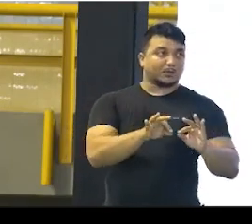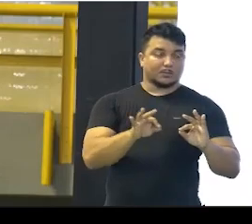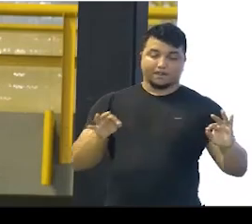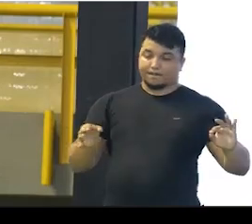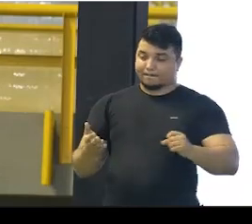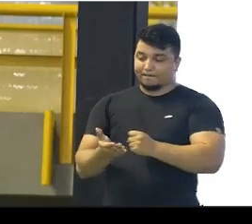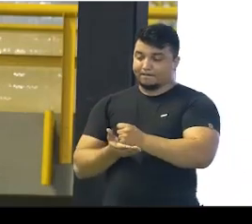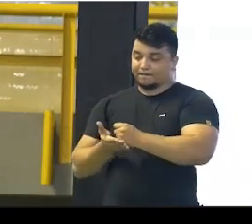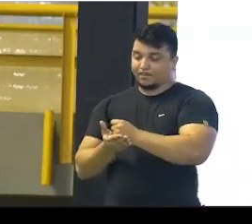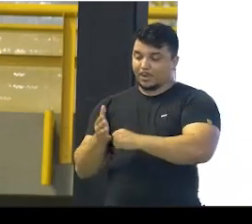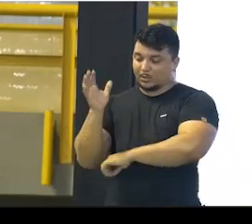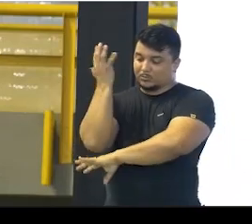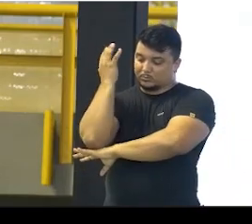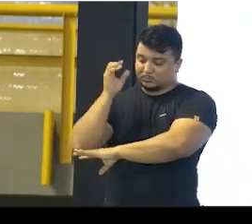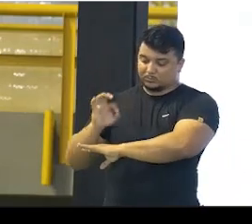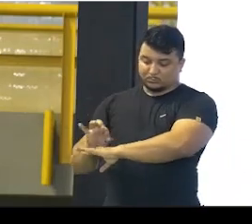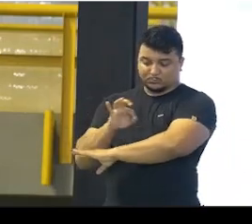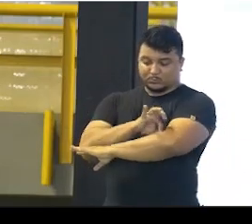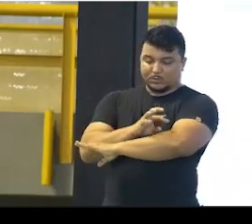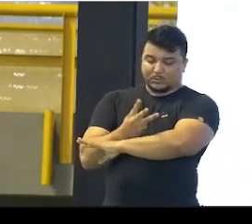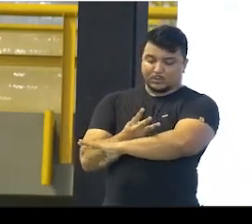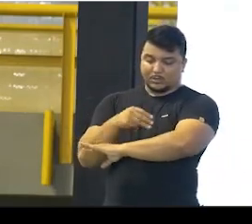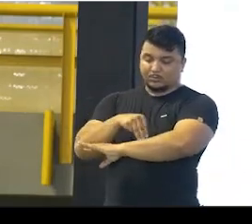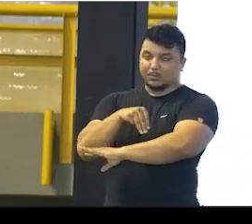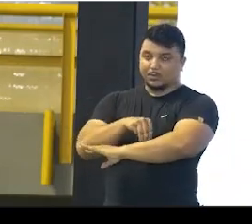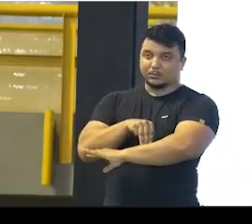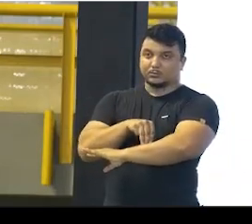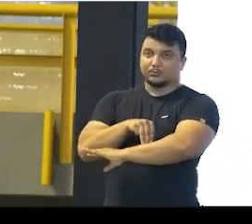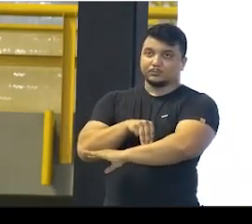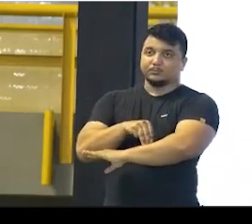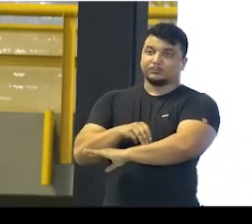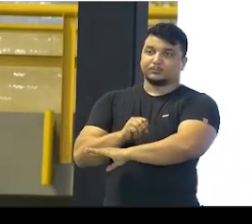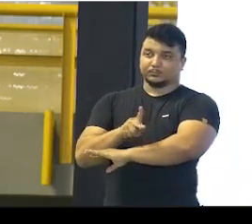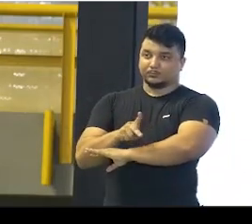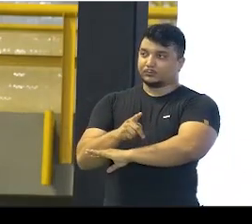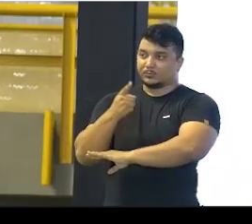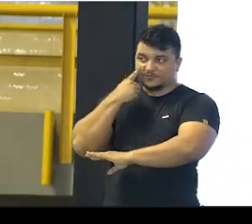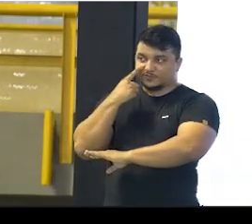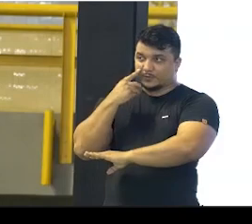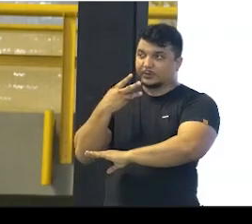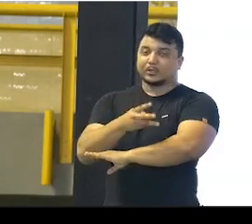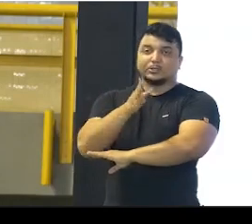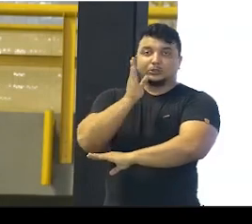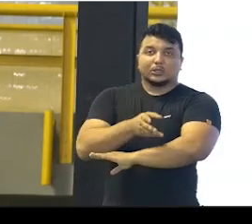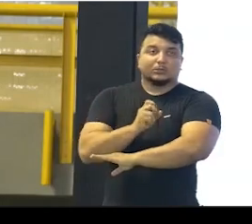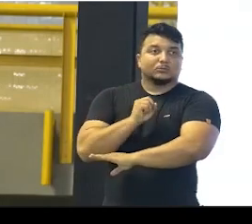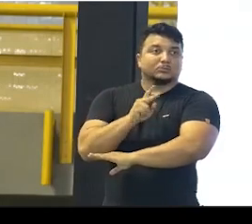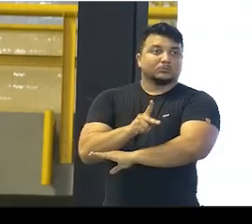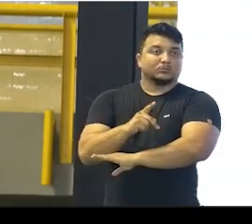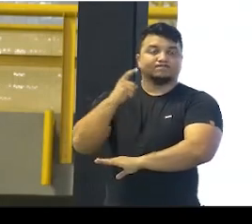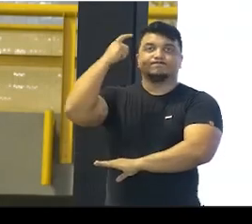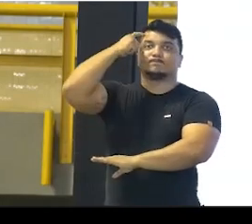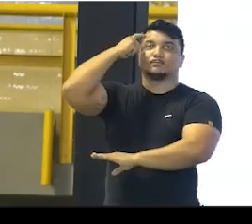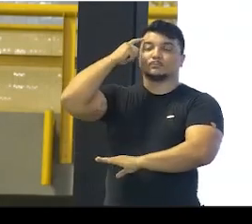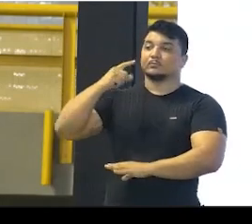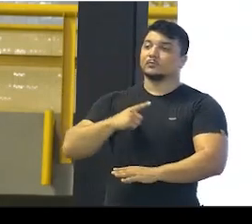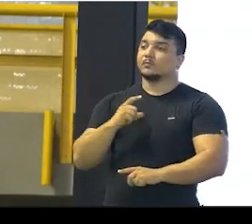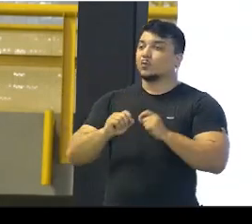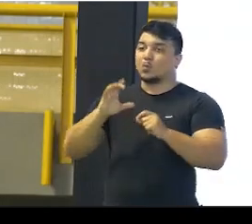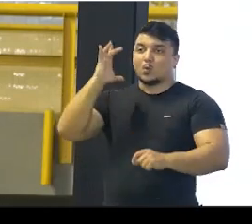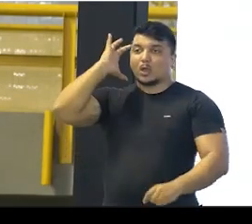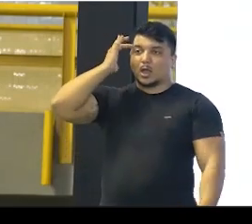Se a altura da árvore antes de quebrar era de 9 metros, e sabendo que a